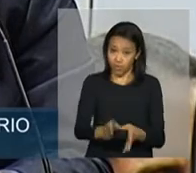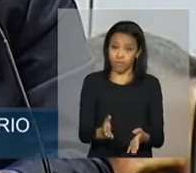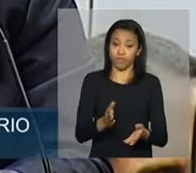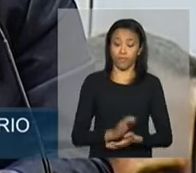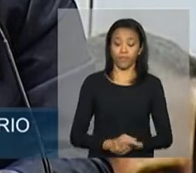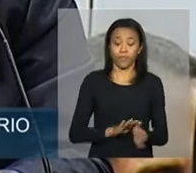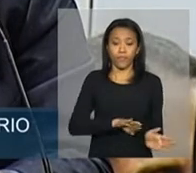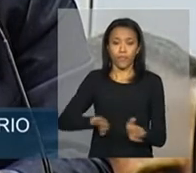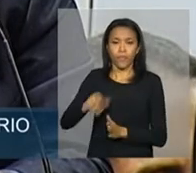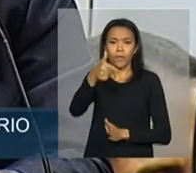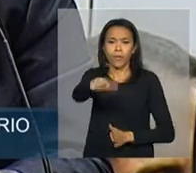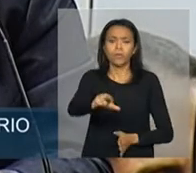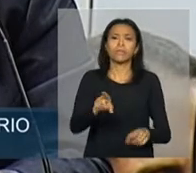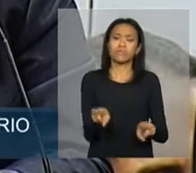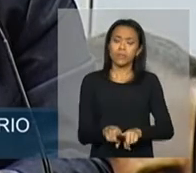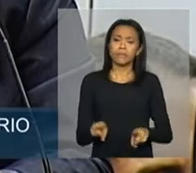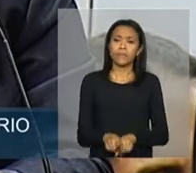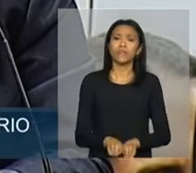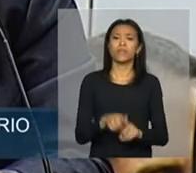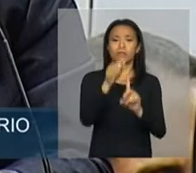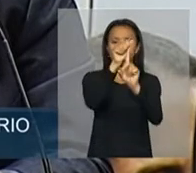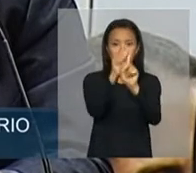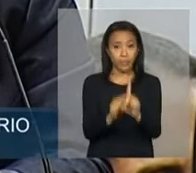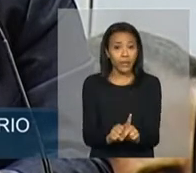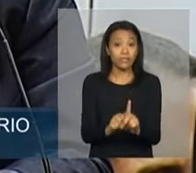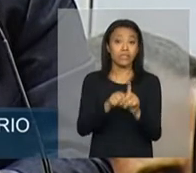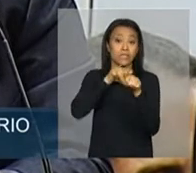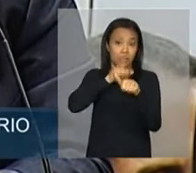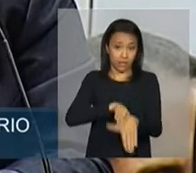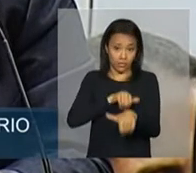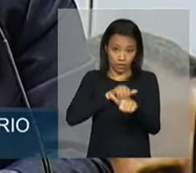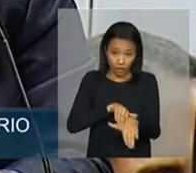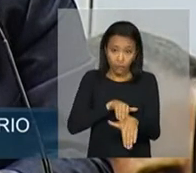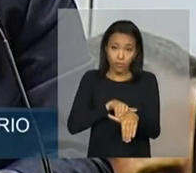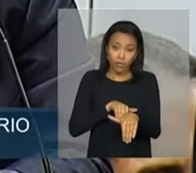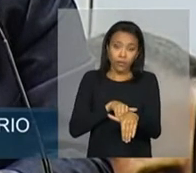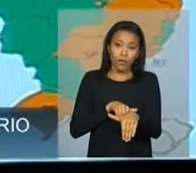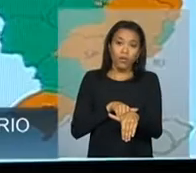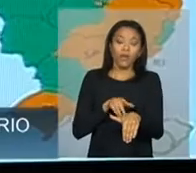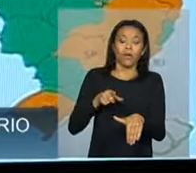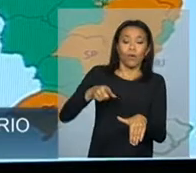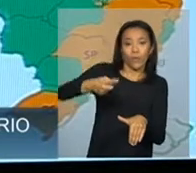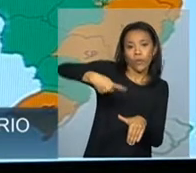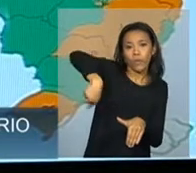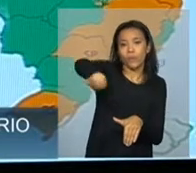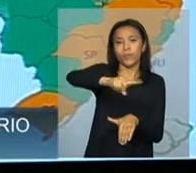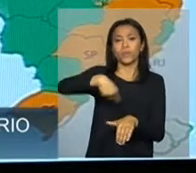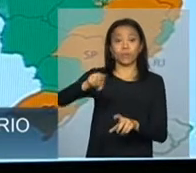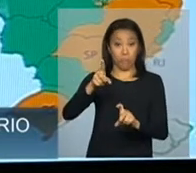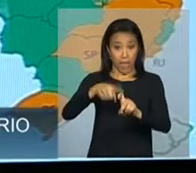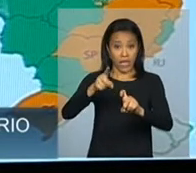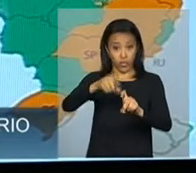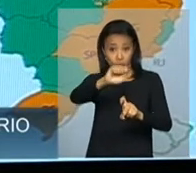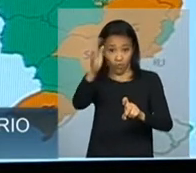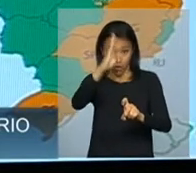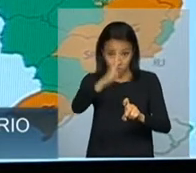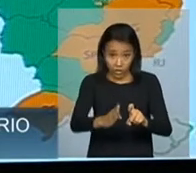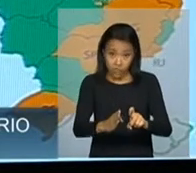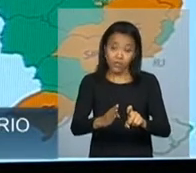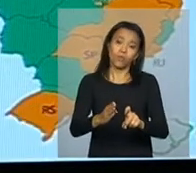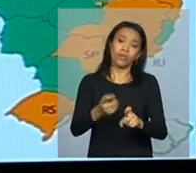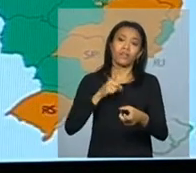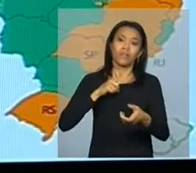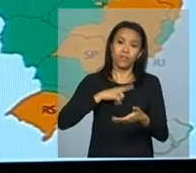e também em setembro os médicos estrangeiros ou com